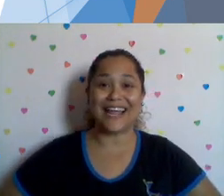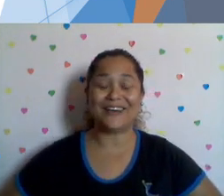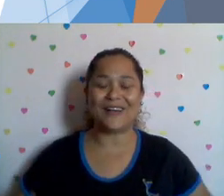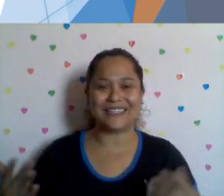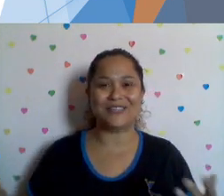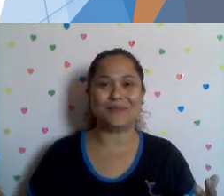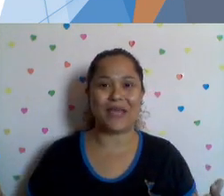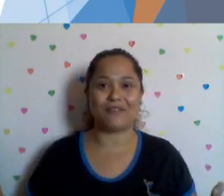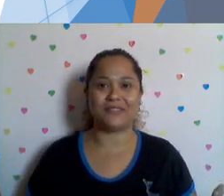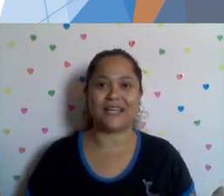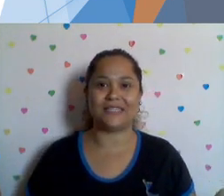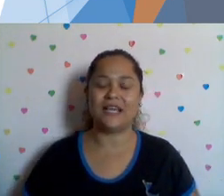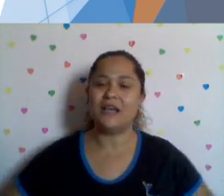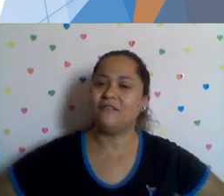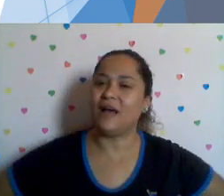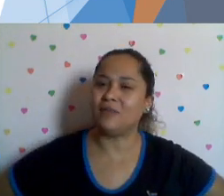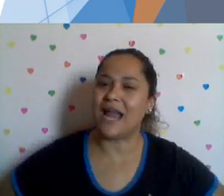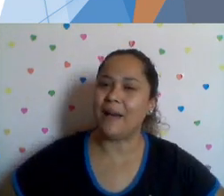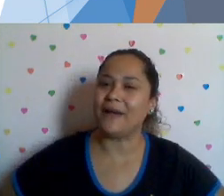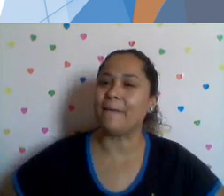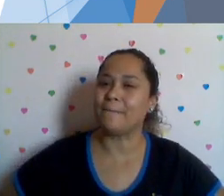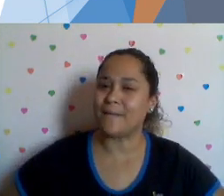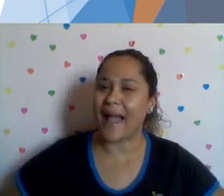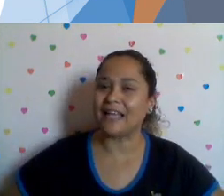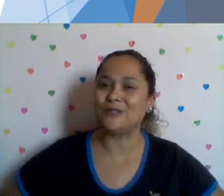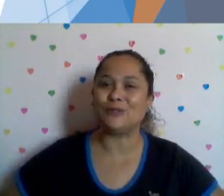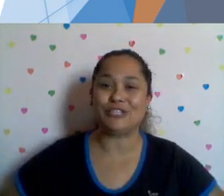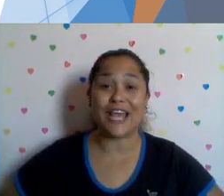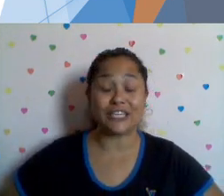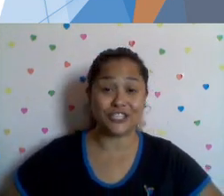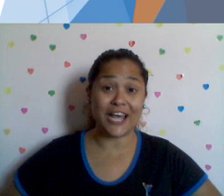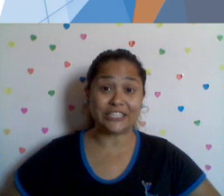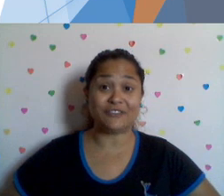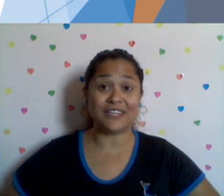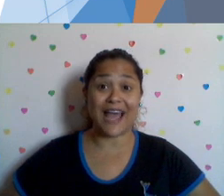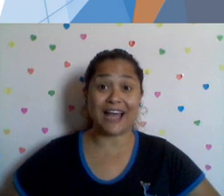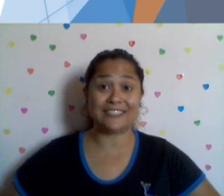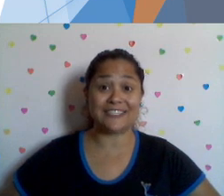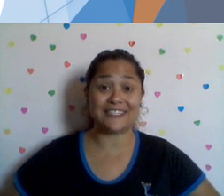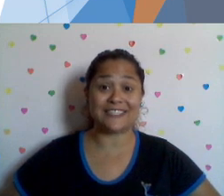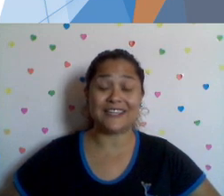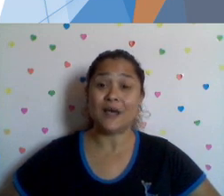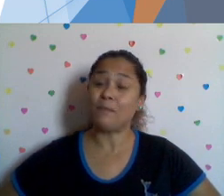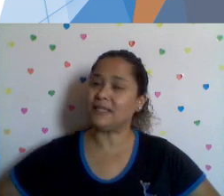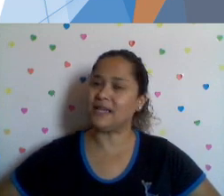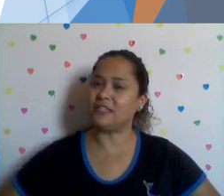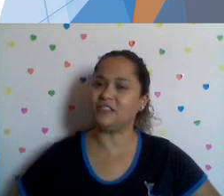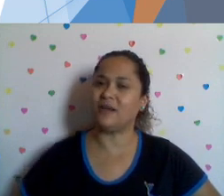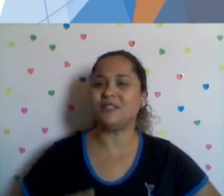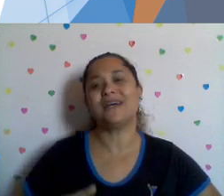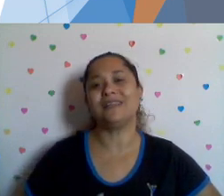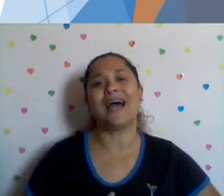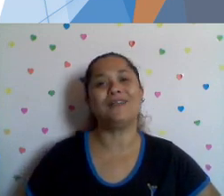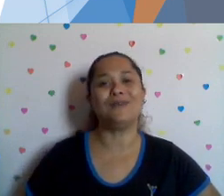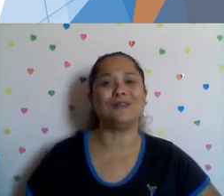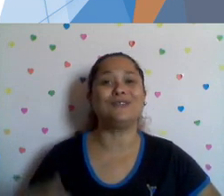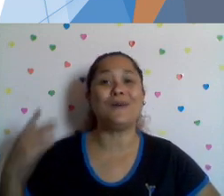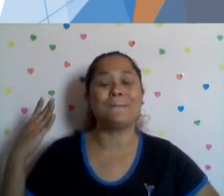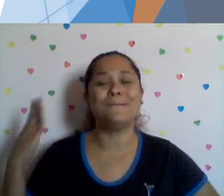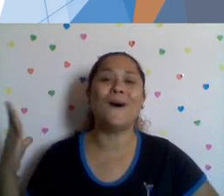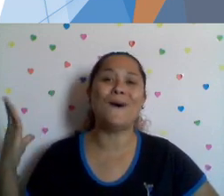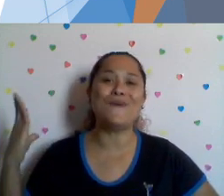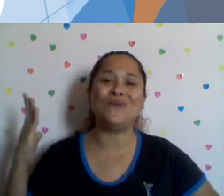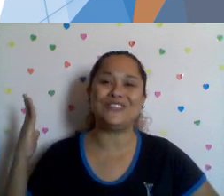Turminha da Tia Kelly Costa, tudo bem com vocês? Vamos lá para mais um dia de atividades. Mas antes vamos cantar o